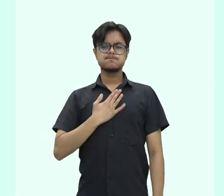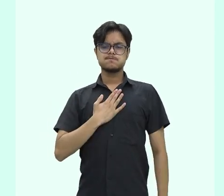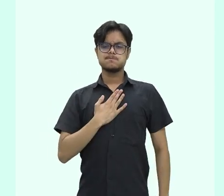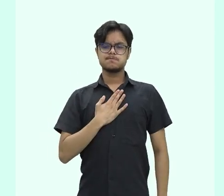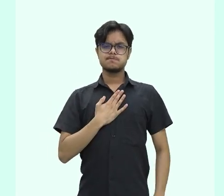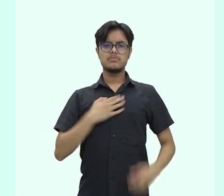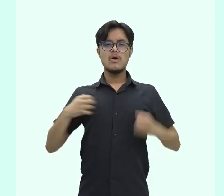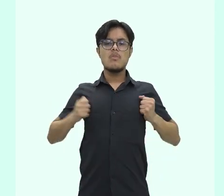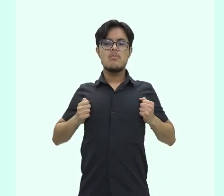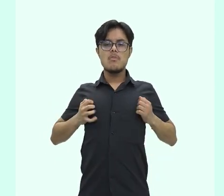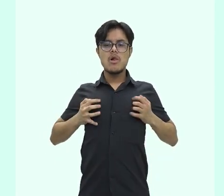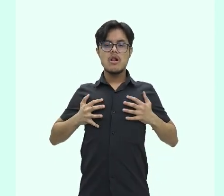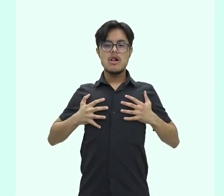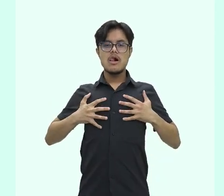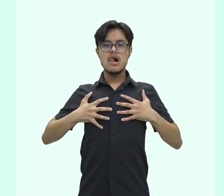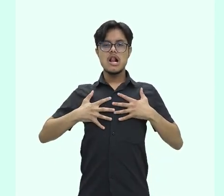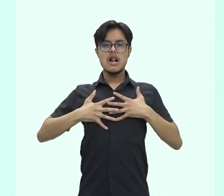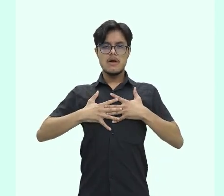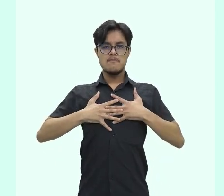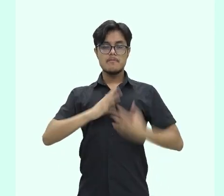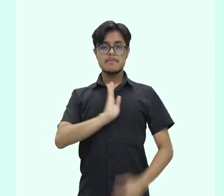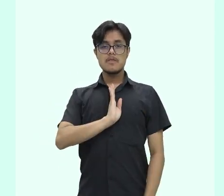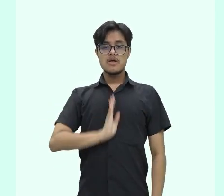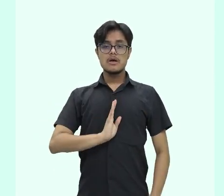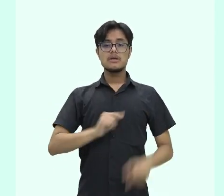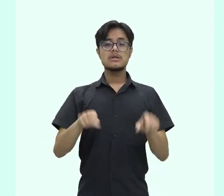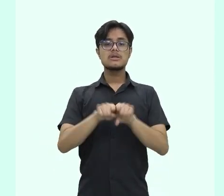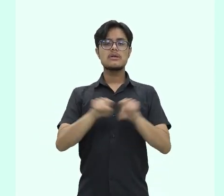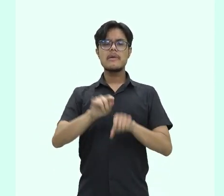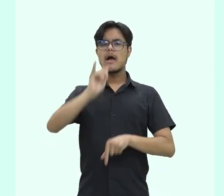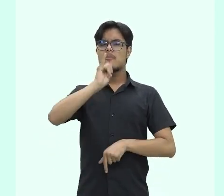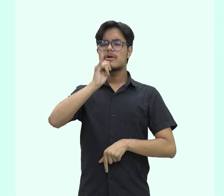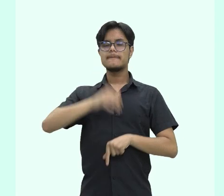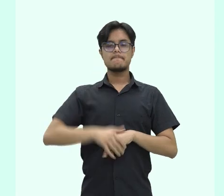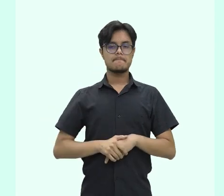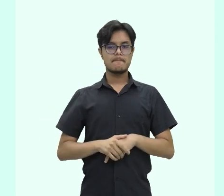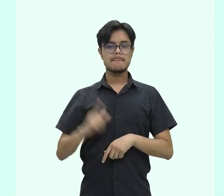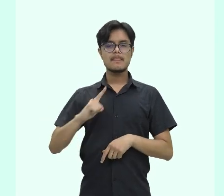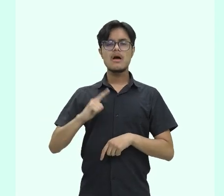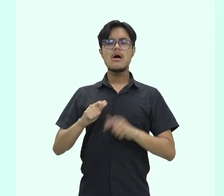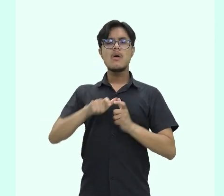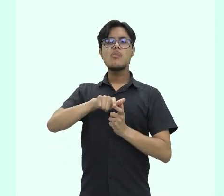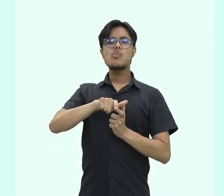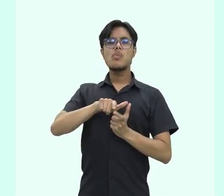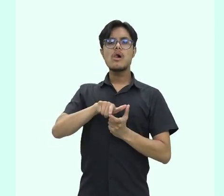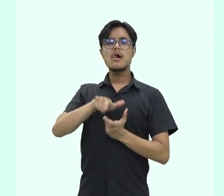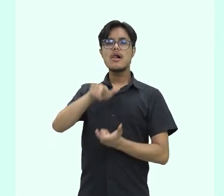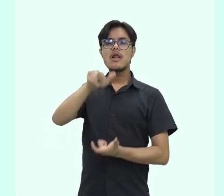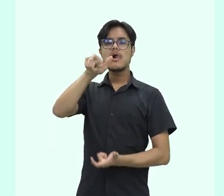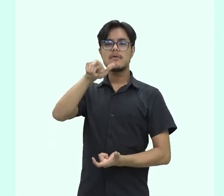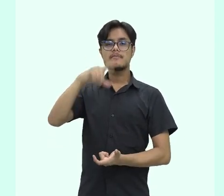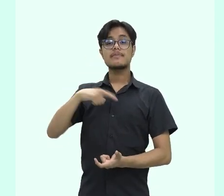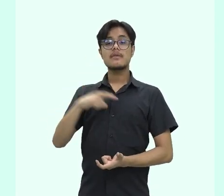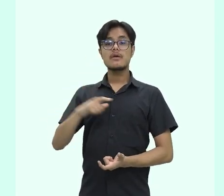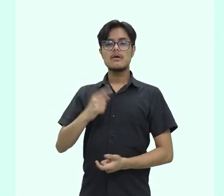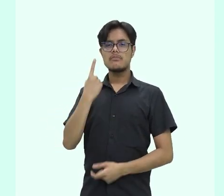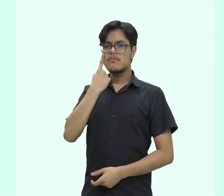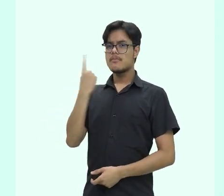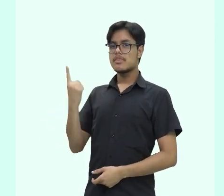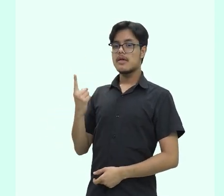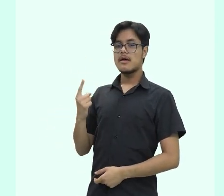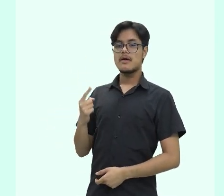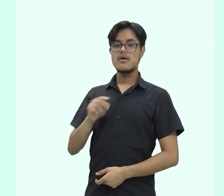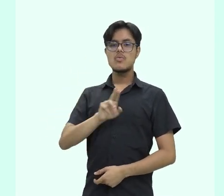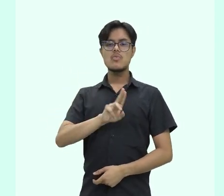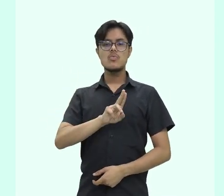chatinha, por exemplo. A gente vai ter também os ossos longos, como a gente está observando aqui, ó, olha só o tamanho dele. A gente tem o maior osso do nosso corpo humano